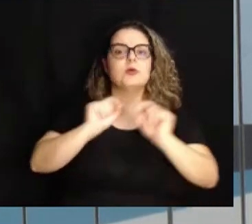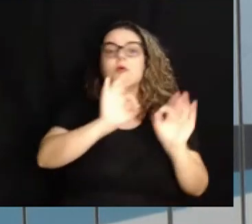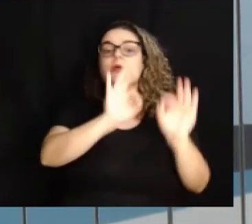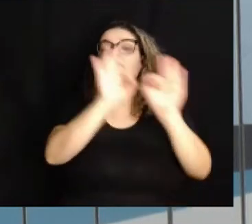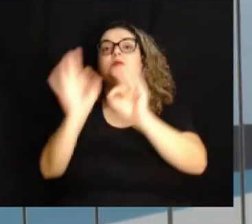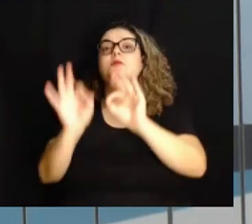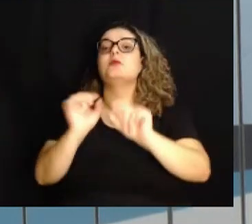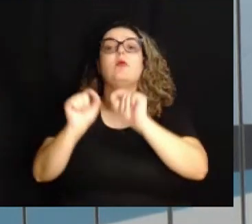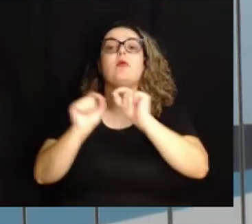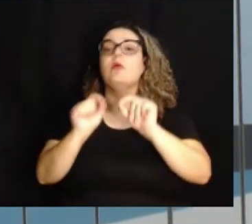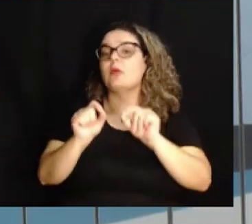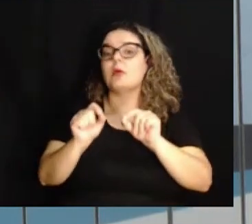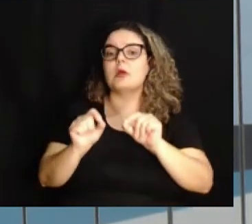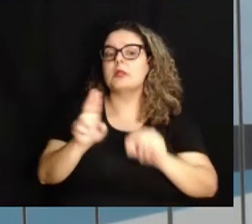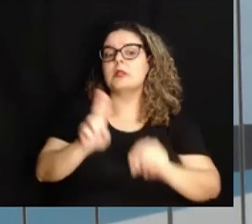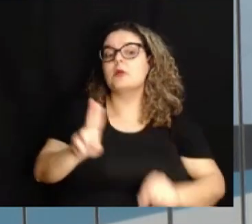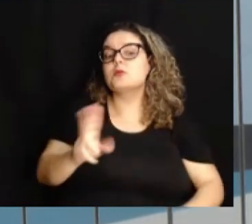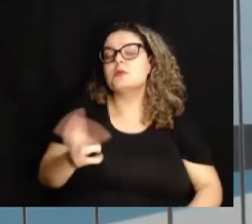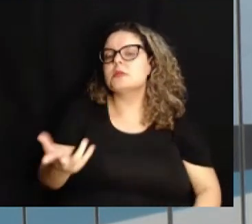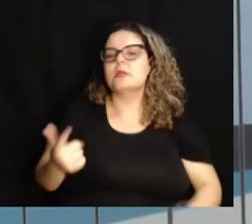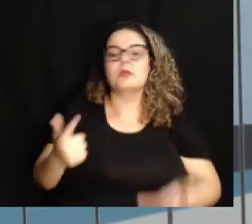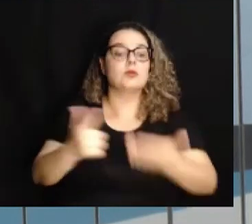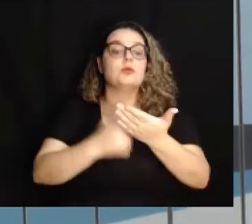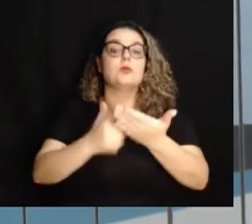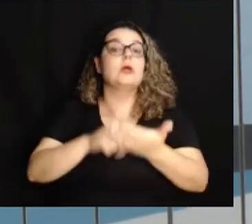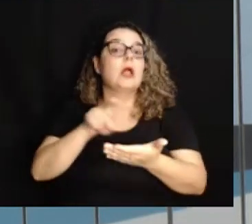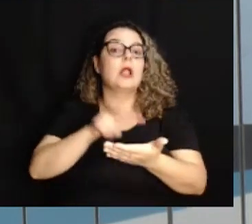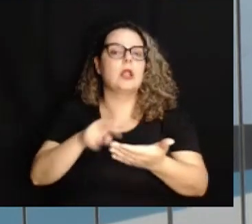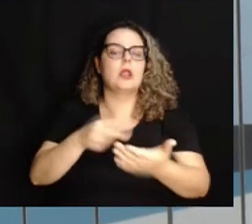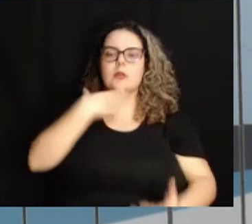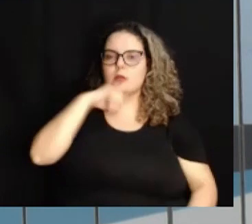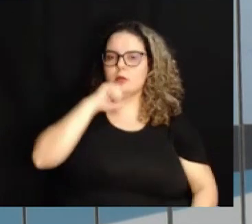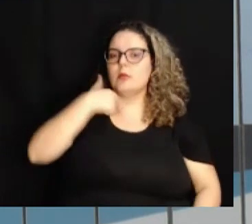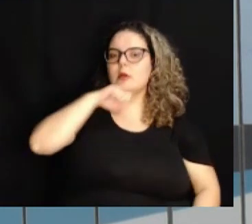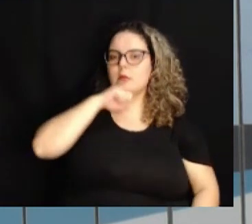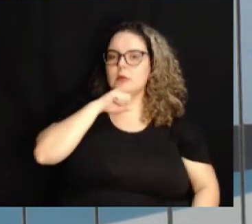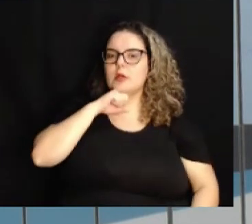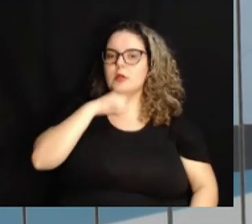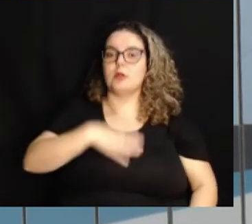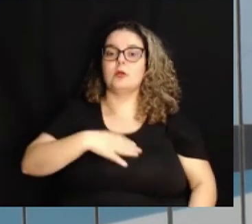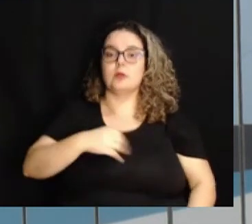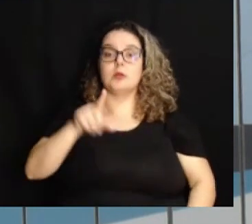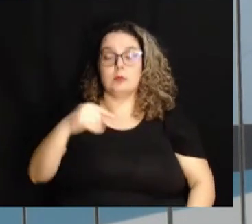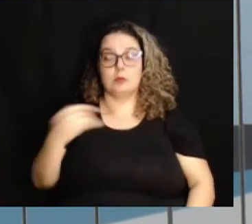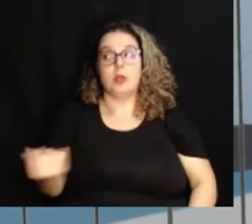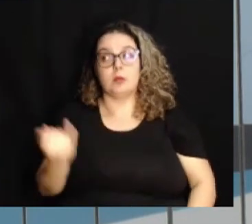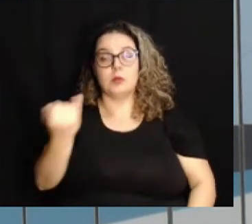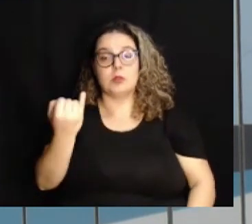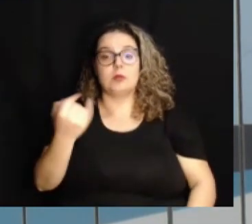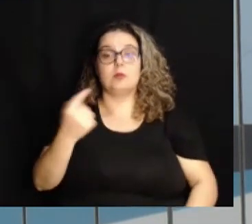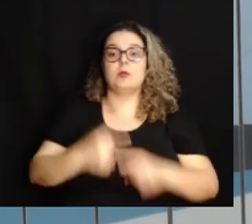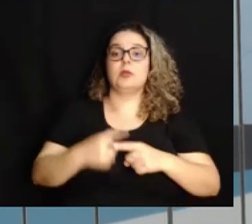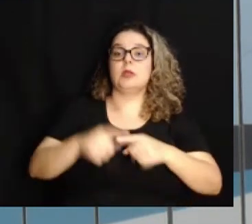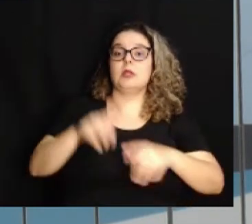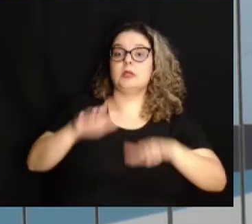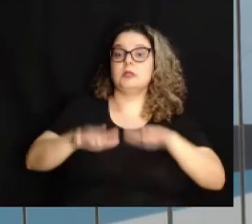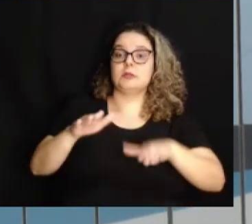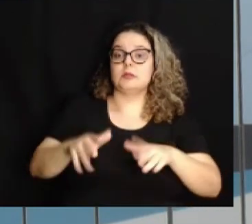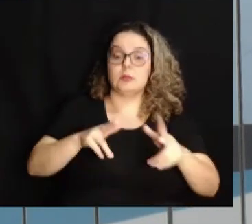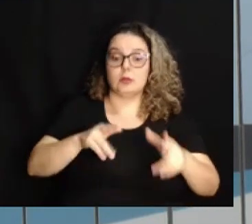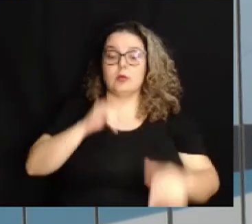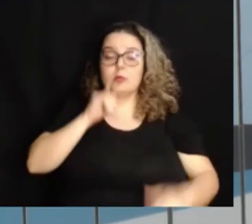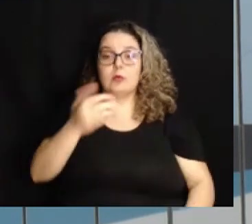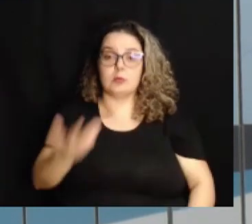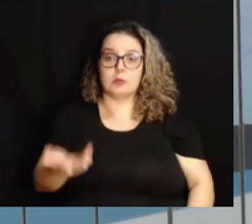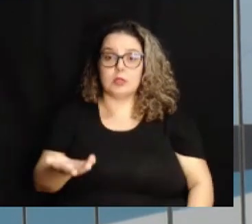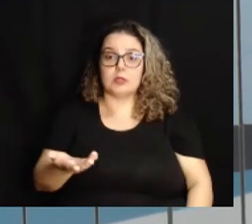consumindo. Sabe, os pais estarem atentos ao que os filhos estão consumindo é muito importante, porque muitas vezes, como eu falei, por exemplo, né, dar o exemplo da música,